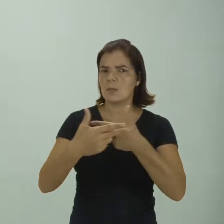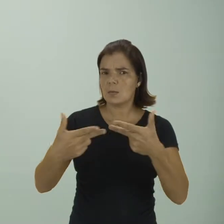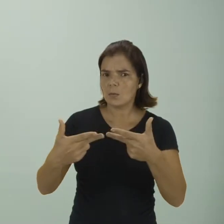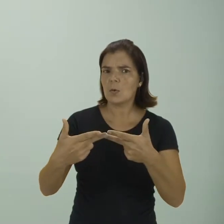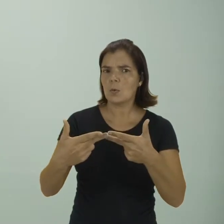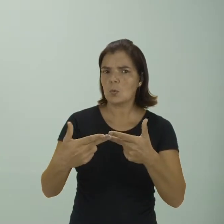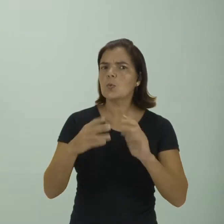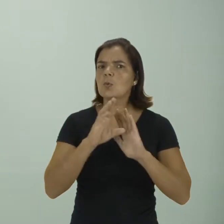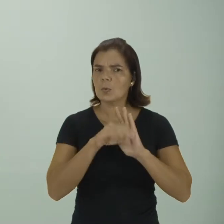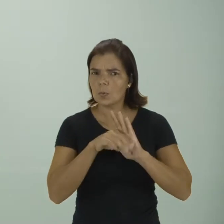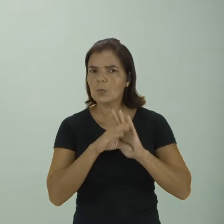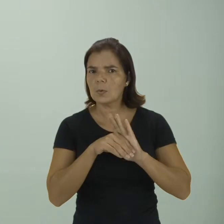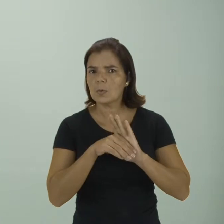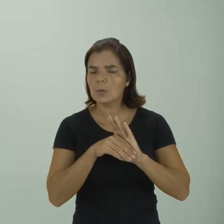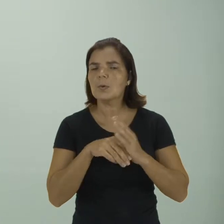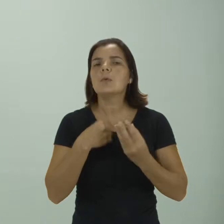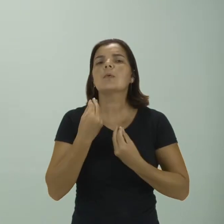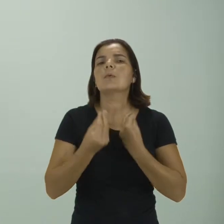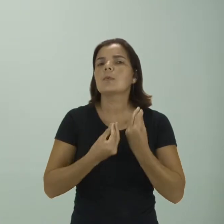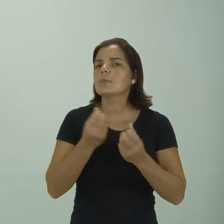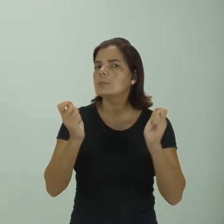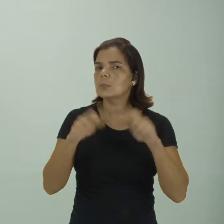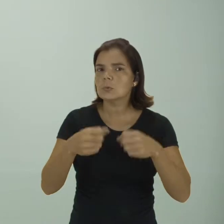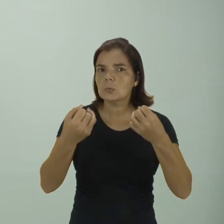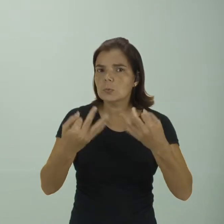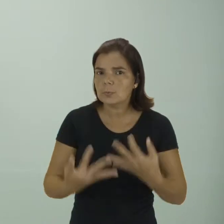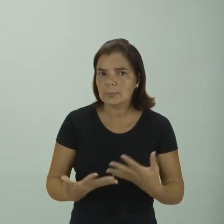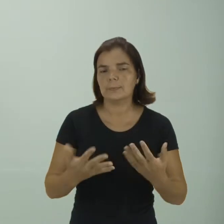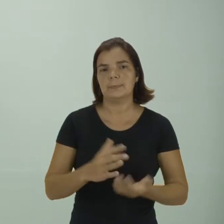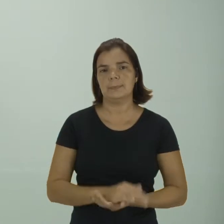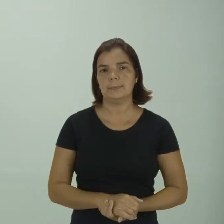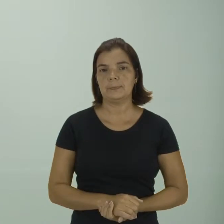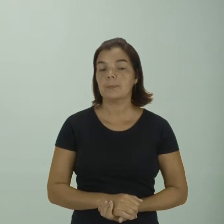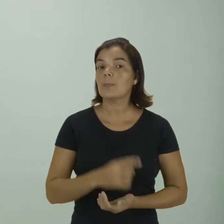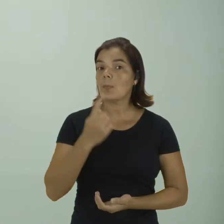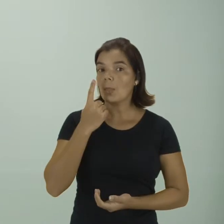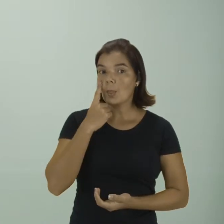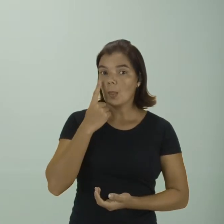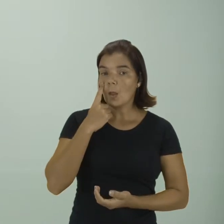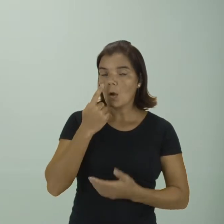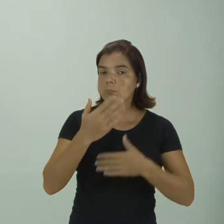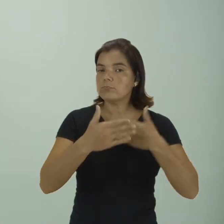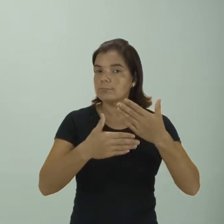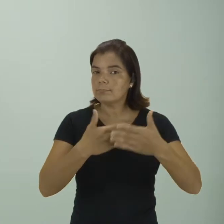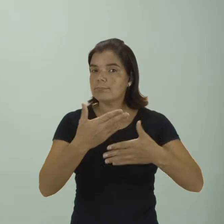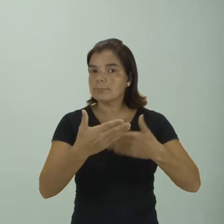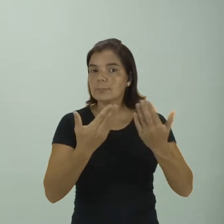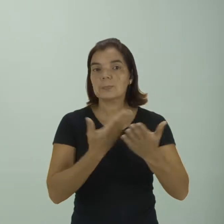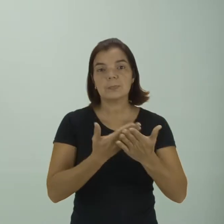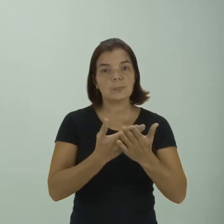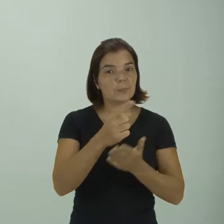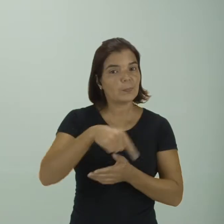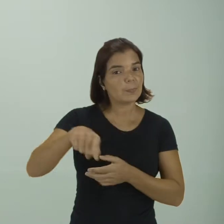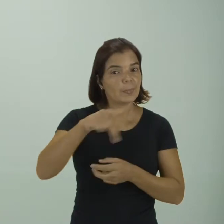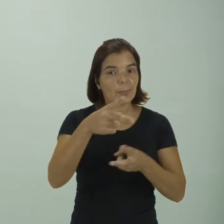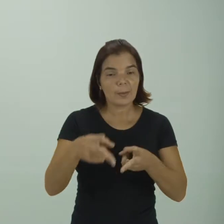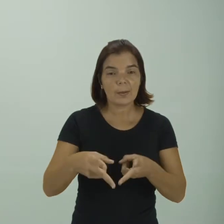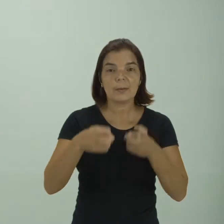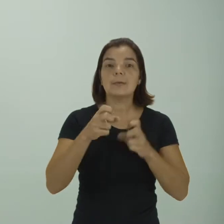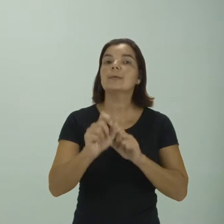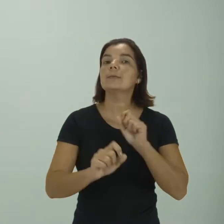com esse conteúdo? Como que a gente poderia explicar esse fato? E aí, ao longo dessa aula, você vai